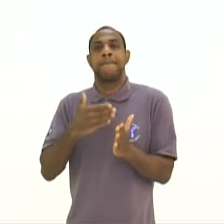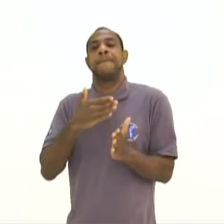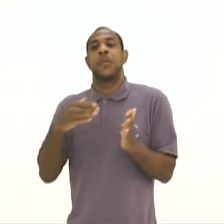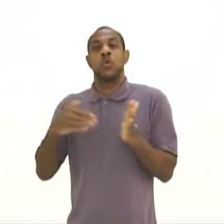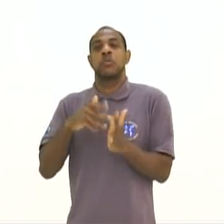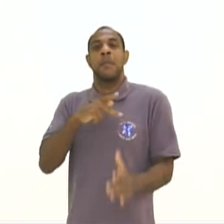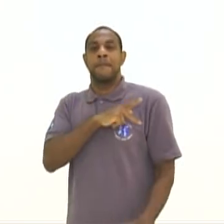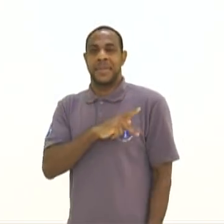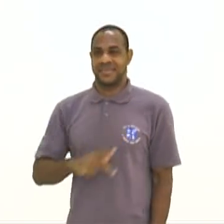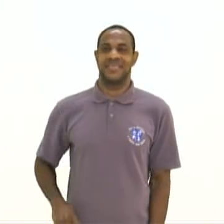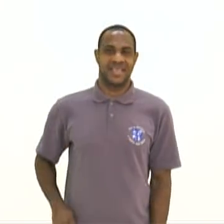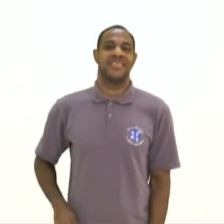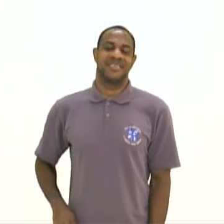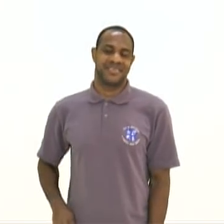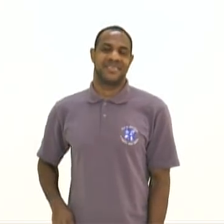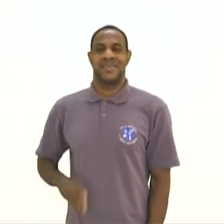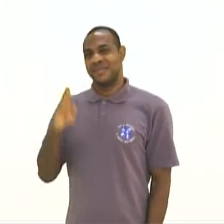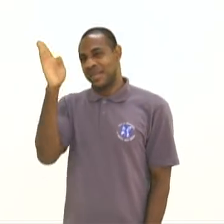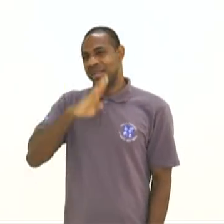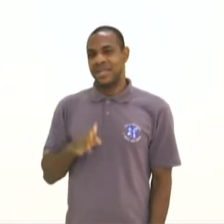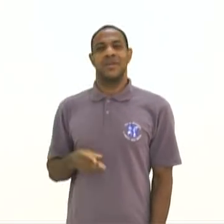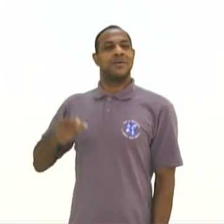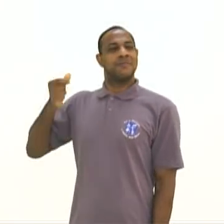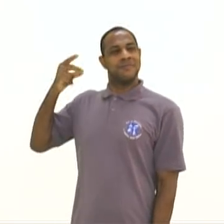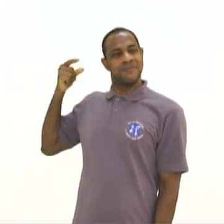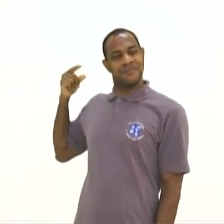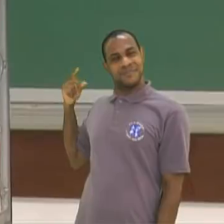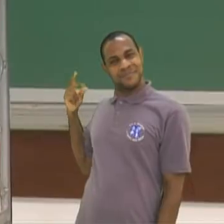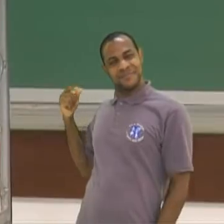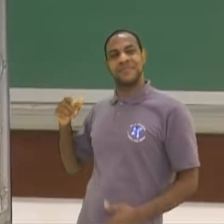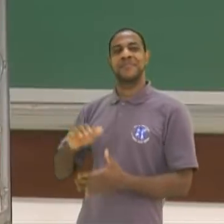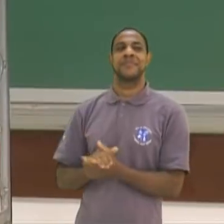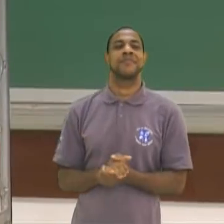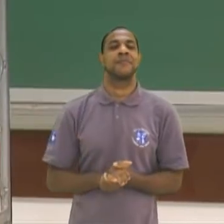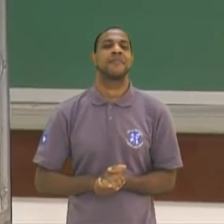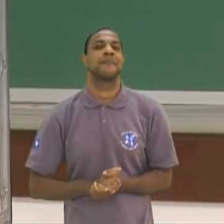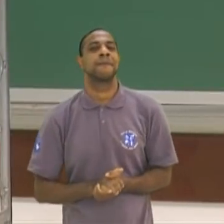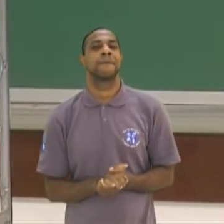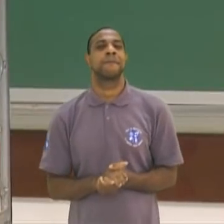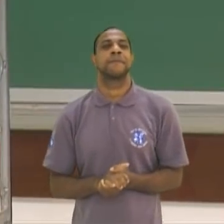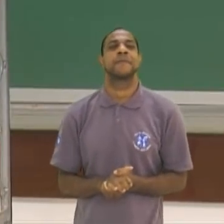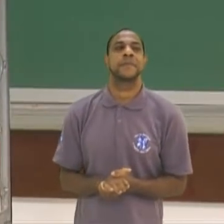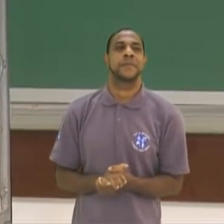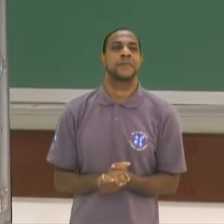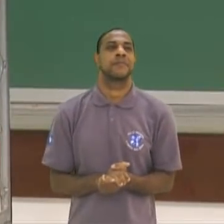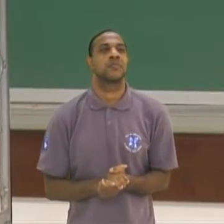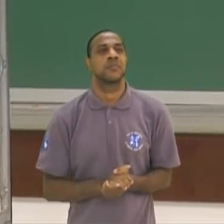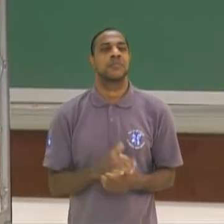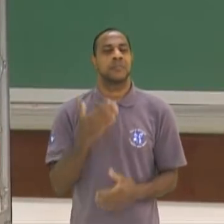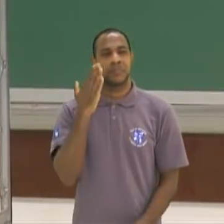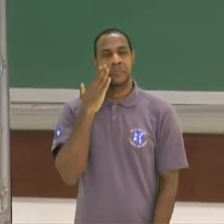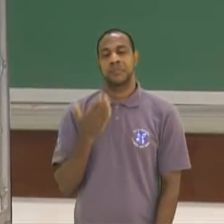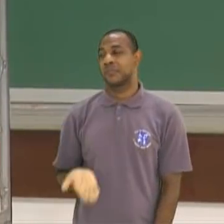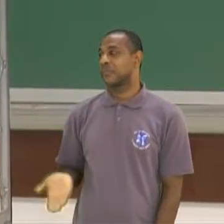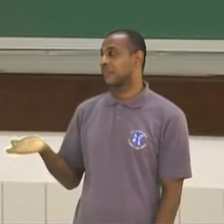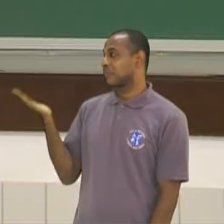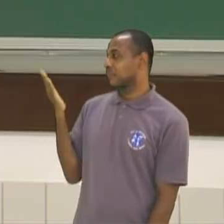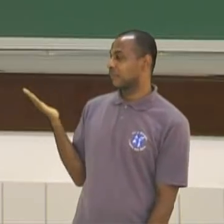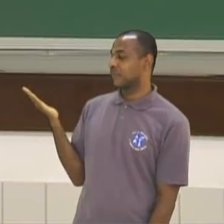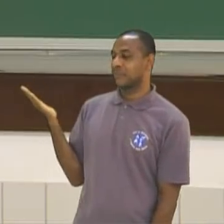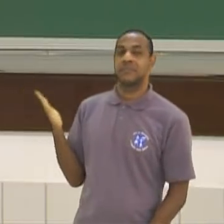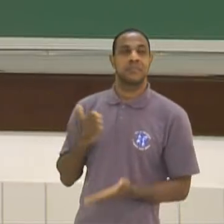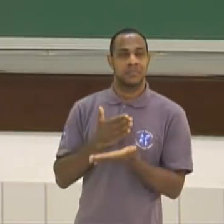acontecimentos na transição para o governo civil, saída dos militares, ida para o governo civil. Para a